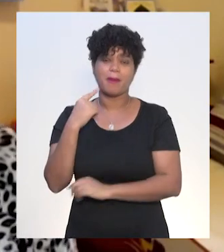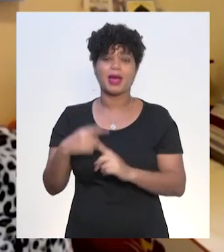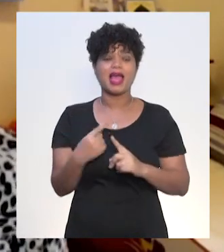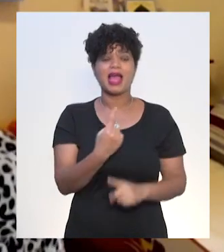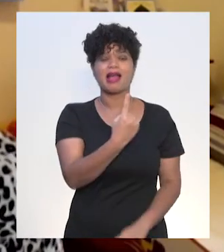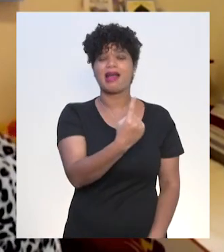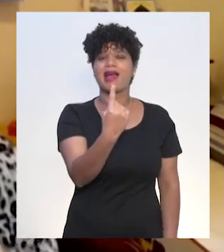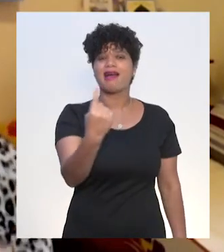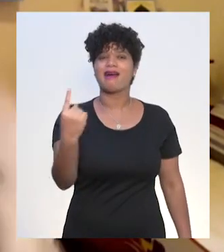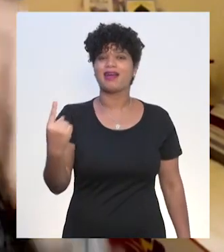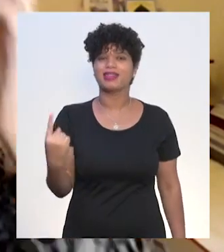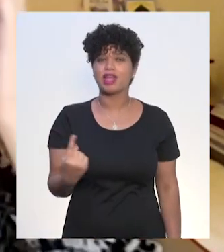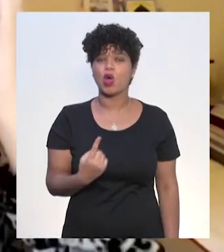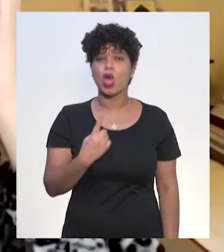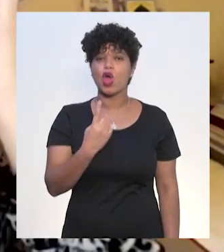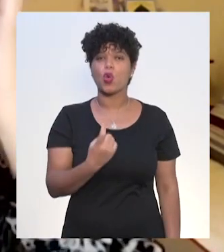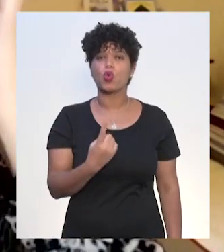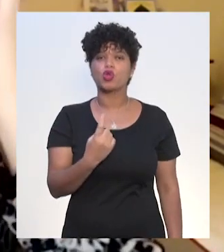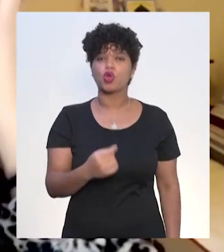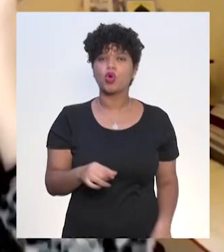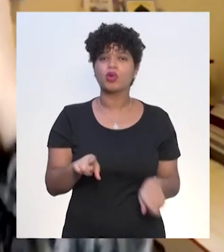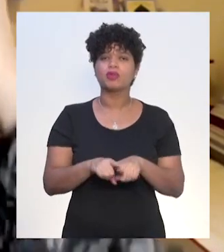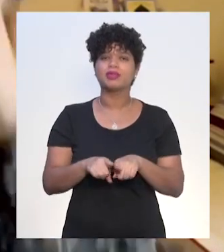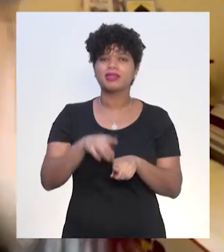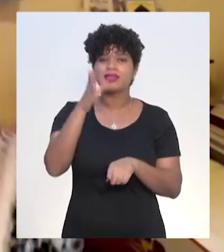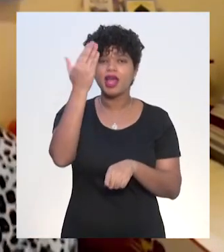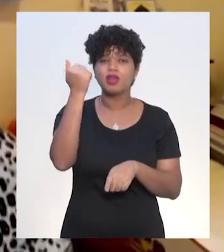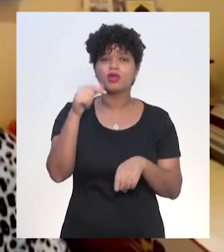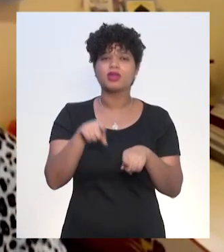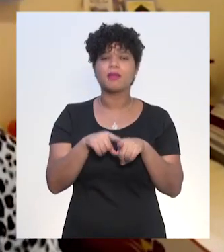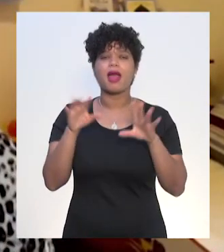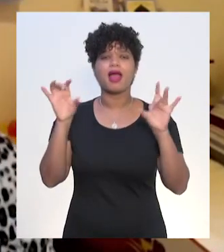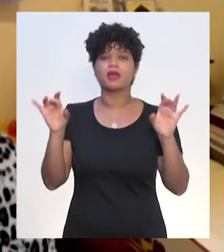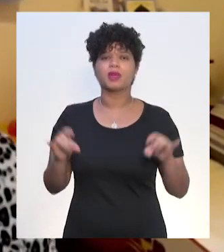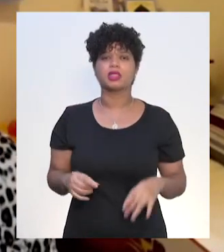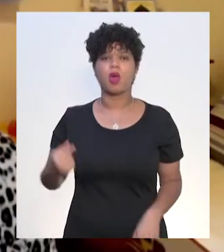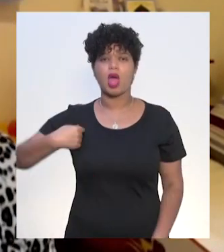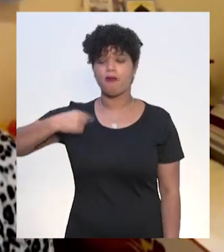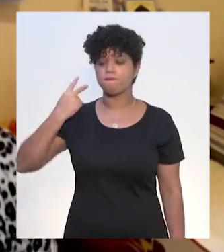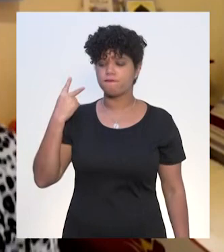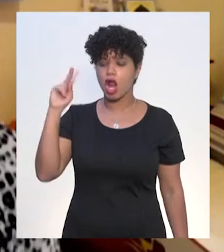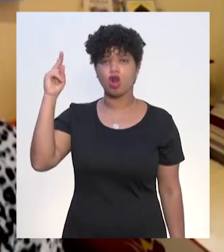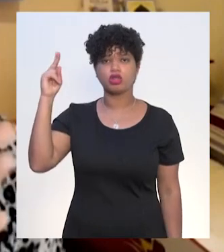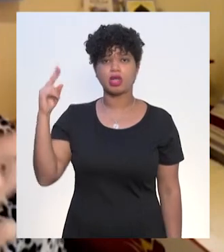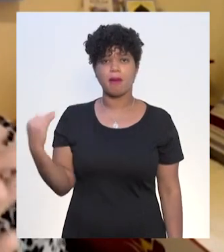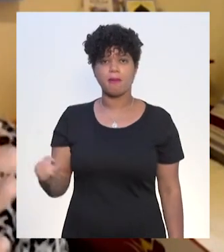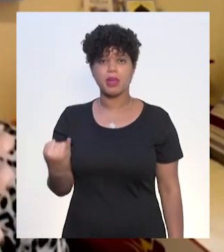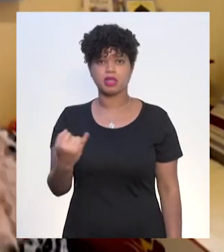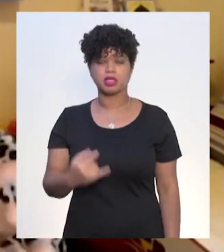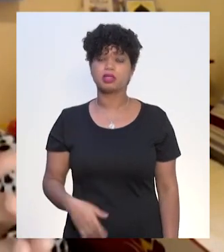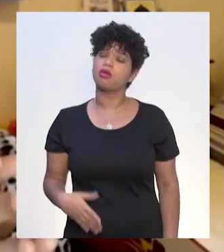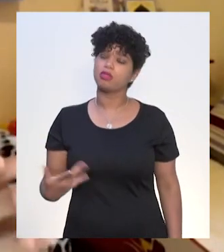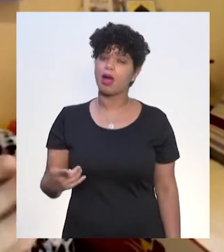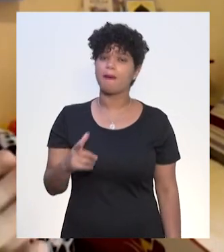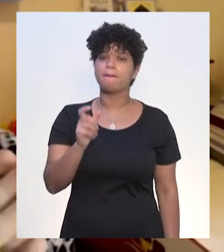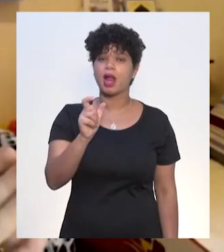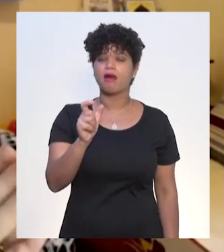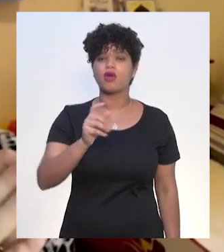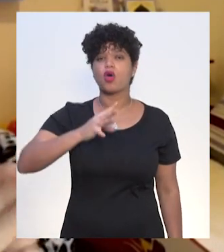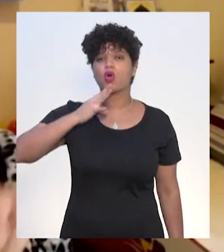então é justamente essas minhas diferenças que importam especial eu preciso me valorizar é um quando a gente fala de auto-conhecimento